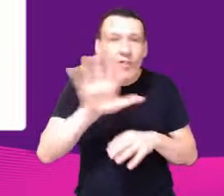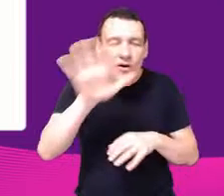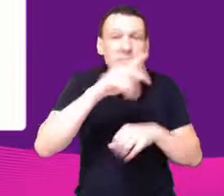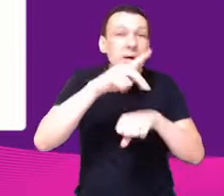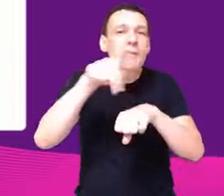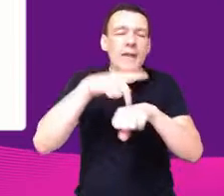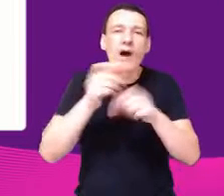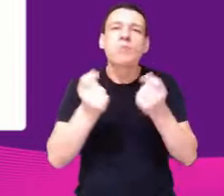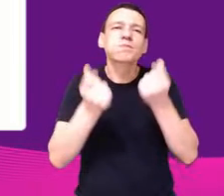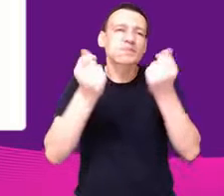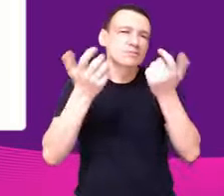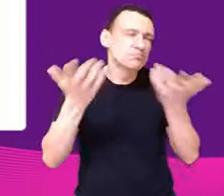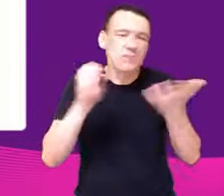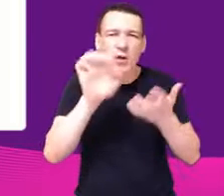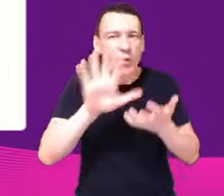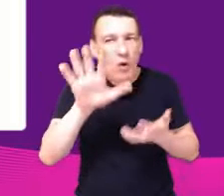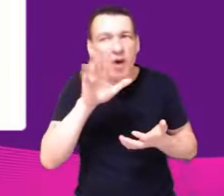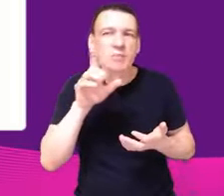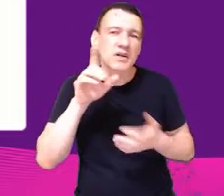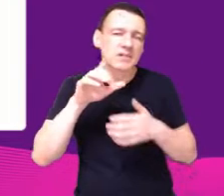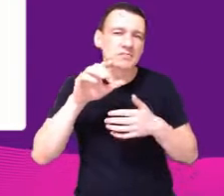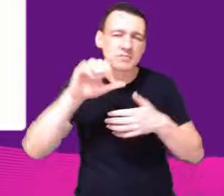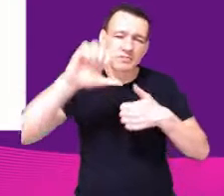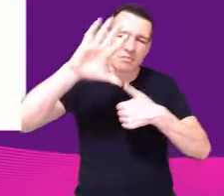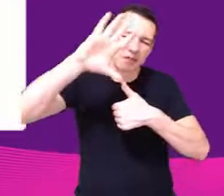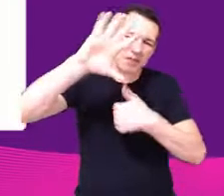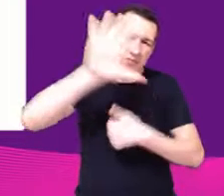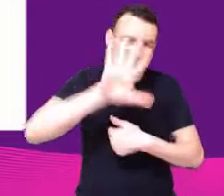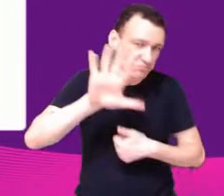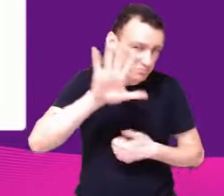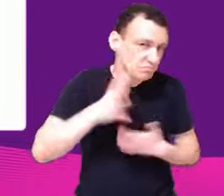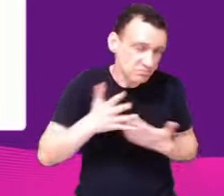Norte, onde concentram a